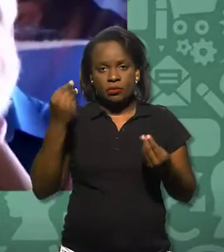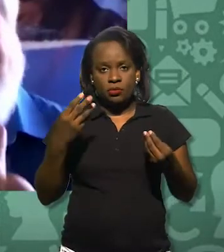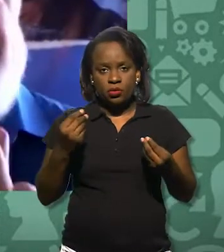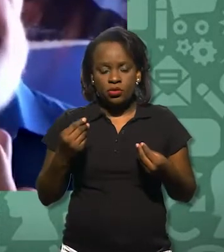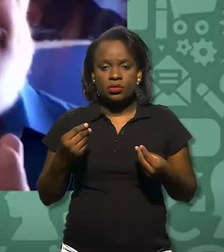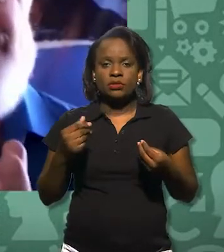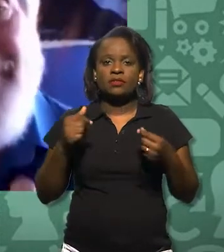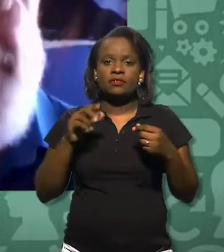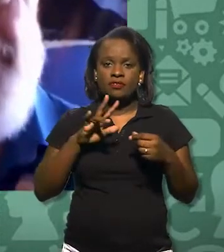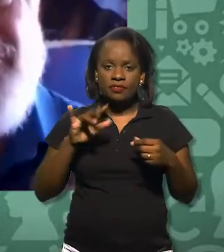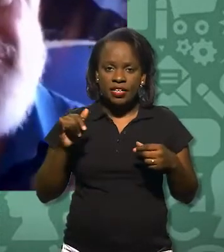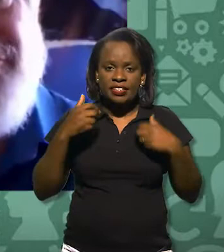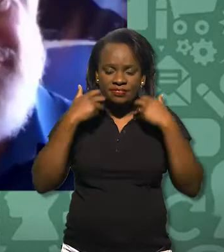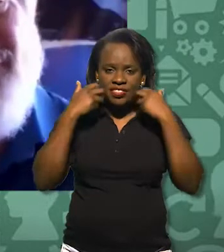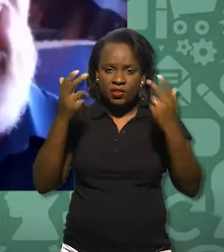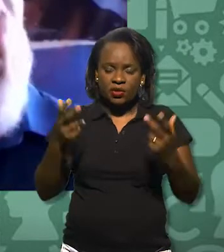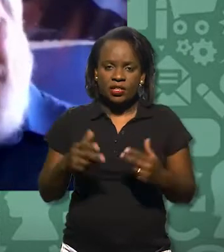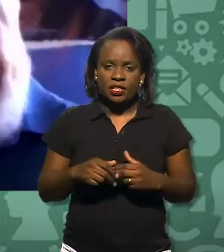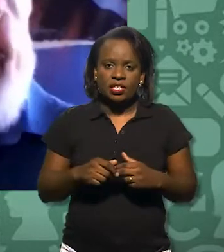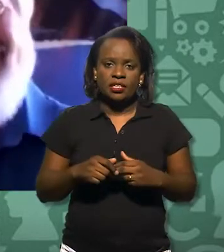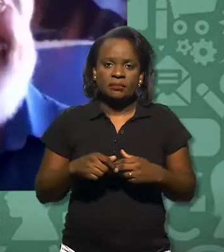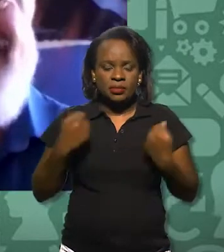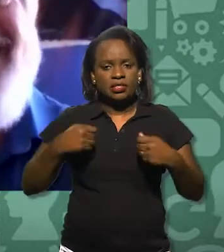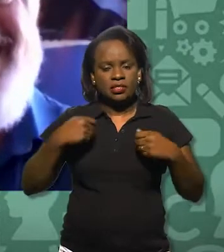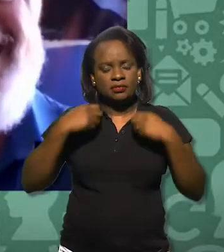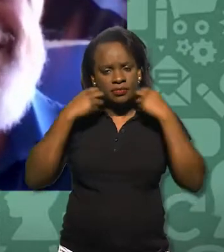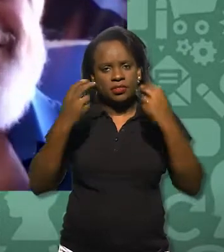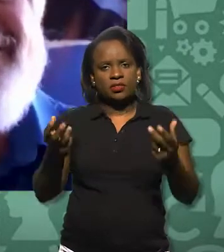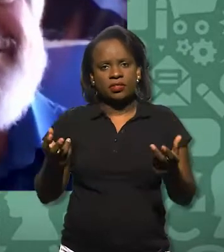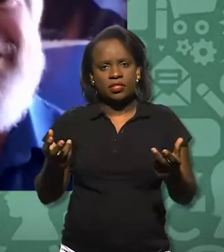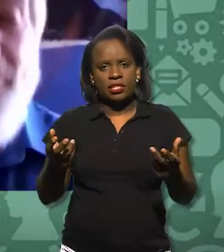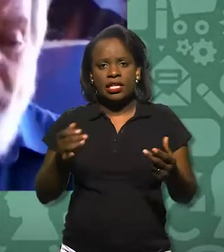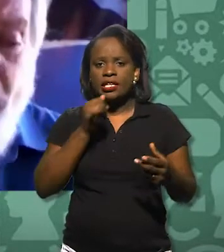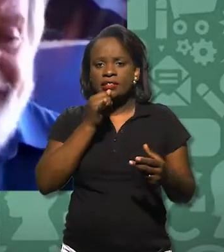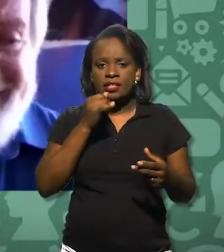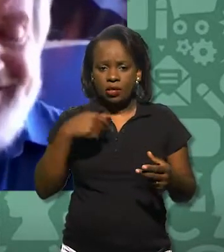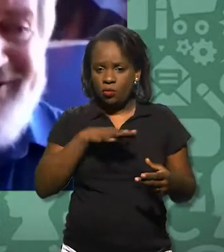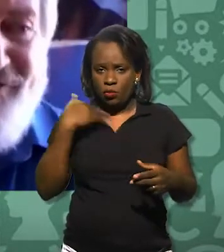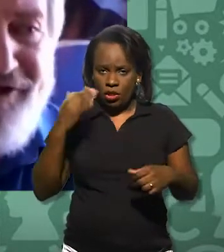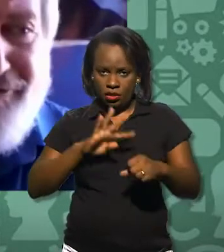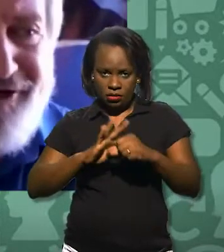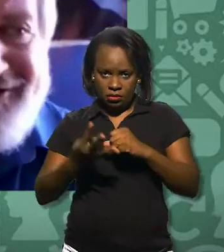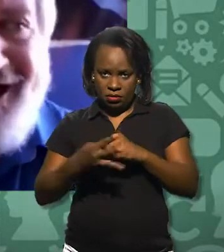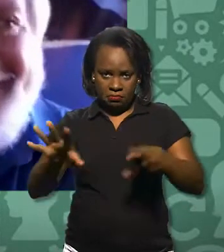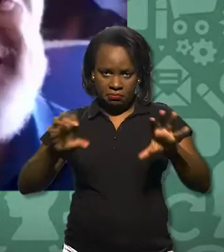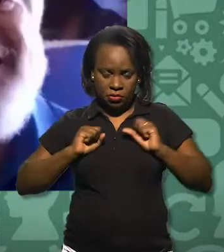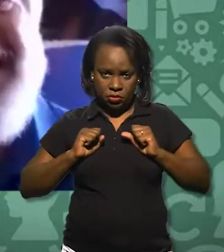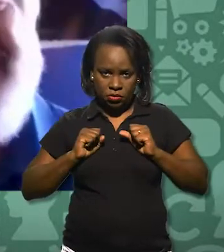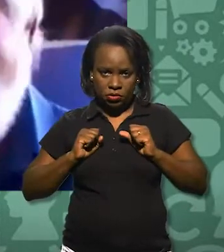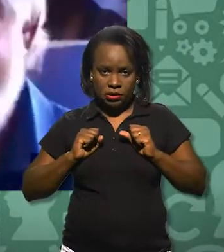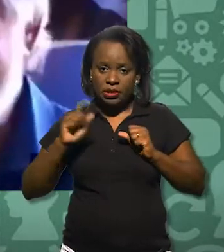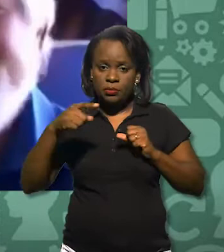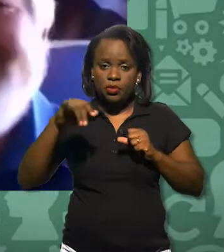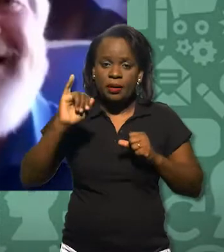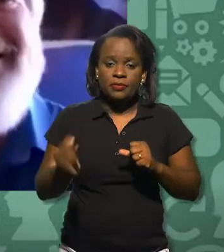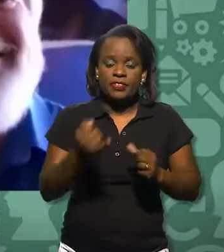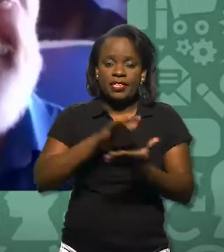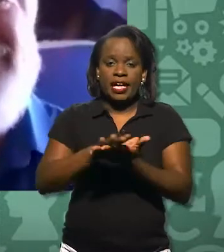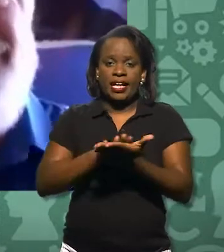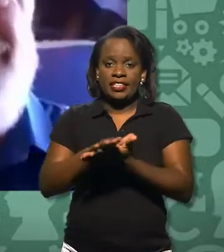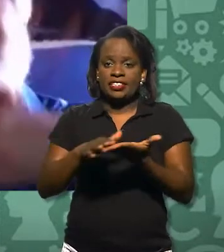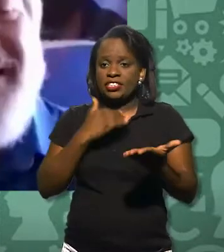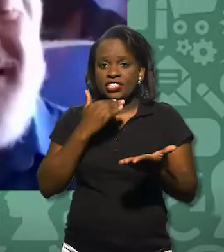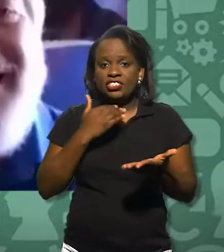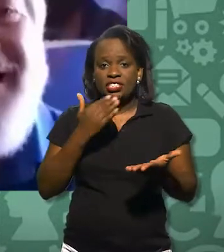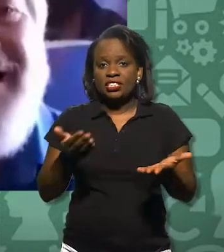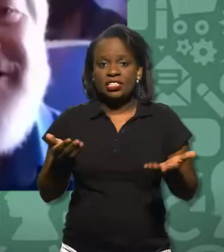muita gente até toma um pouco de vergonha, né? Se eu morrer desse vírus que está aí, eu não vou aproveitar nada.